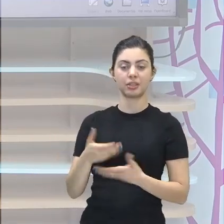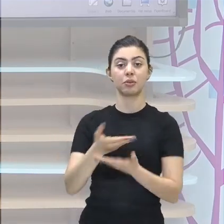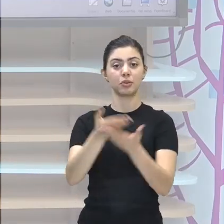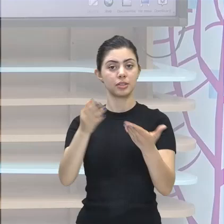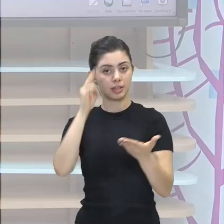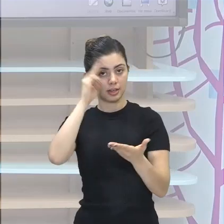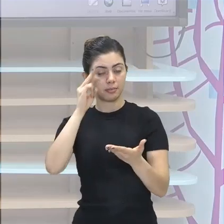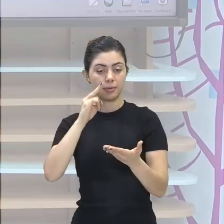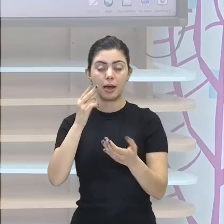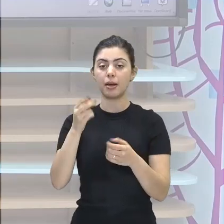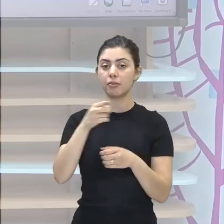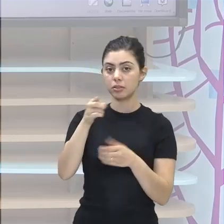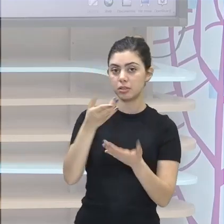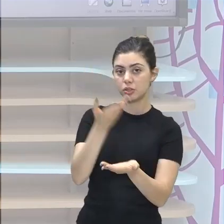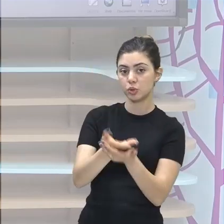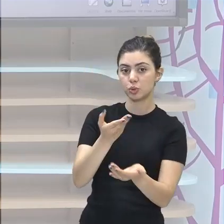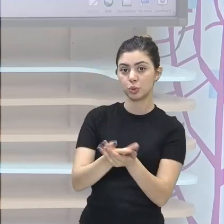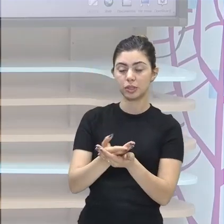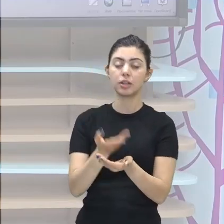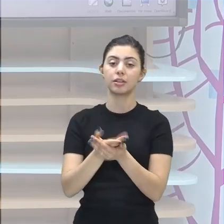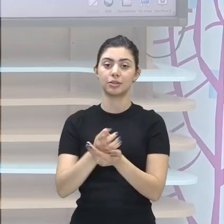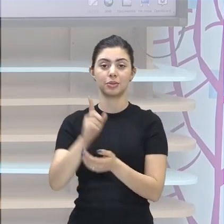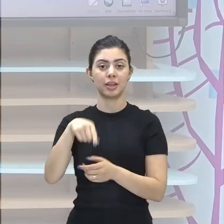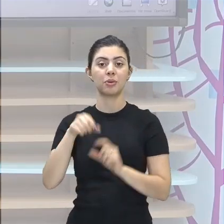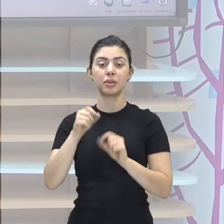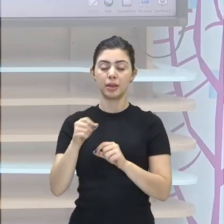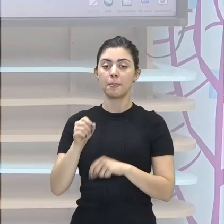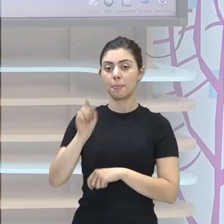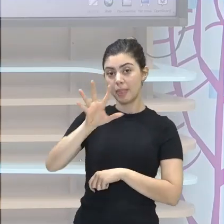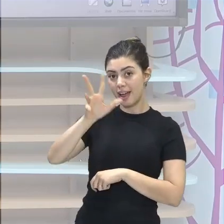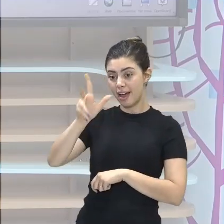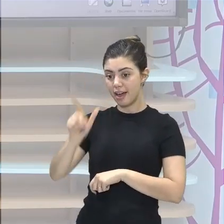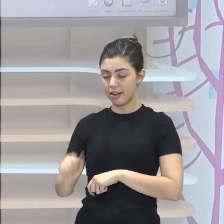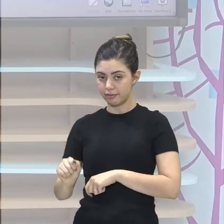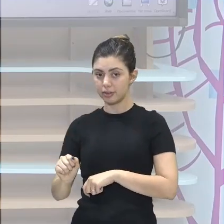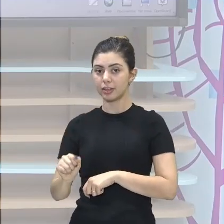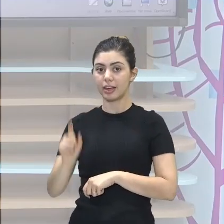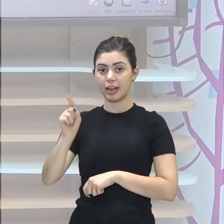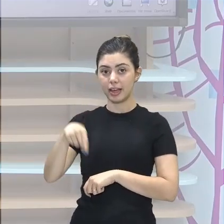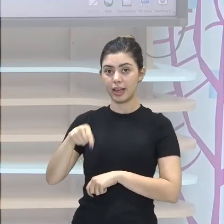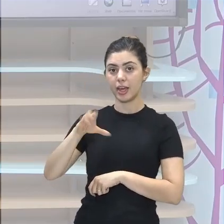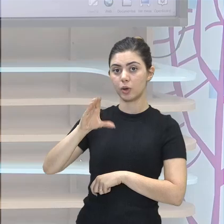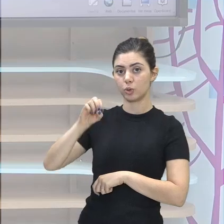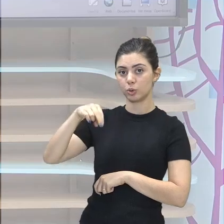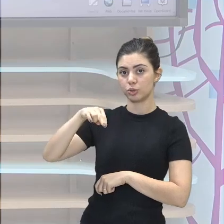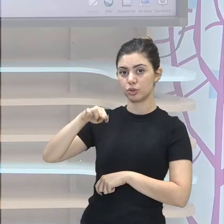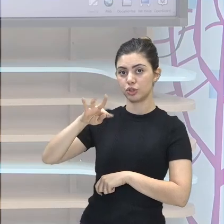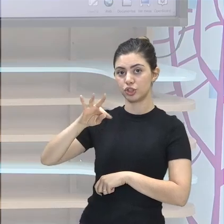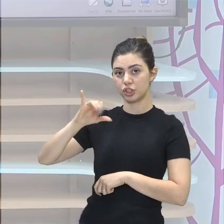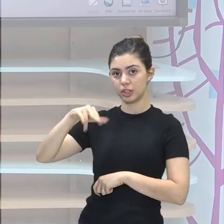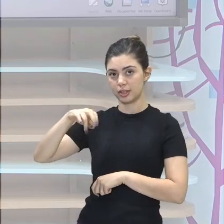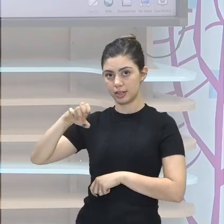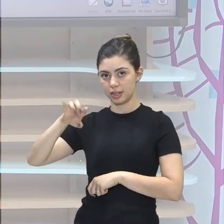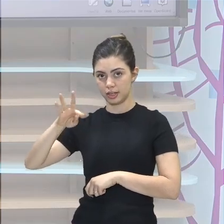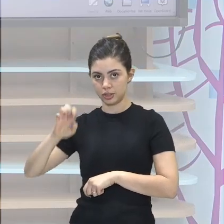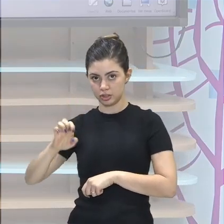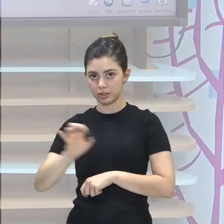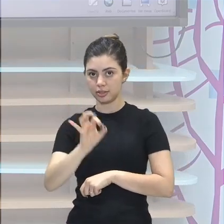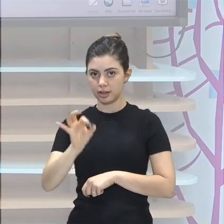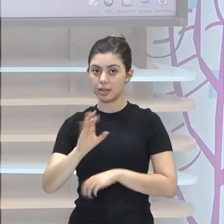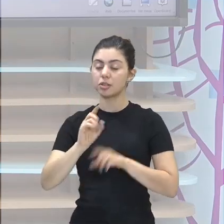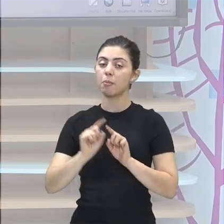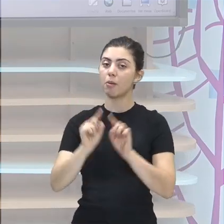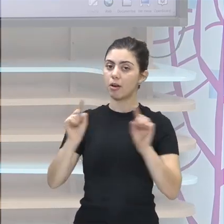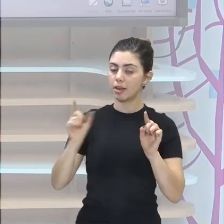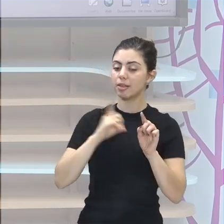estão estudando, não pode esquecer dessa coisa específica de geografia. África não é um país, a África é um continente. Mas